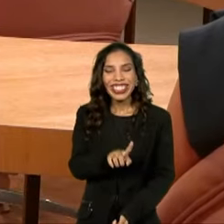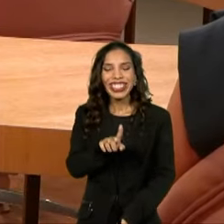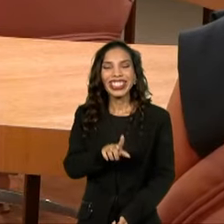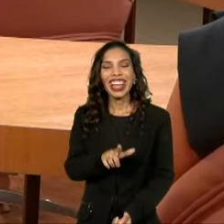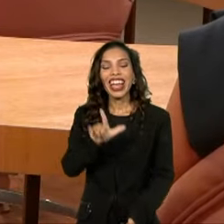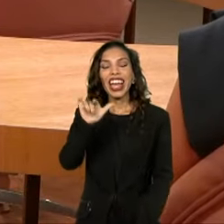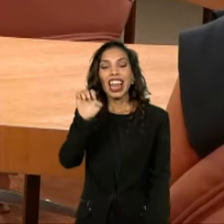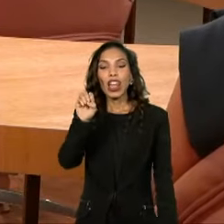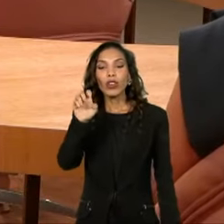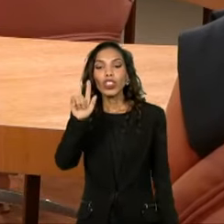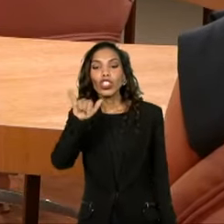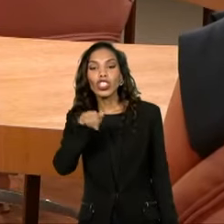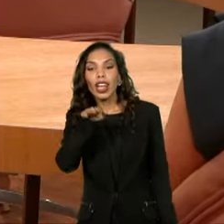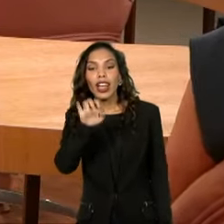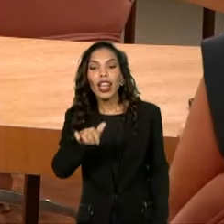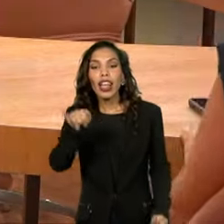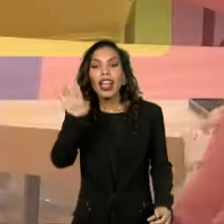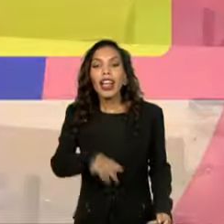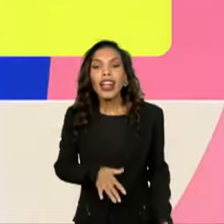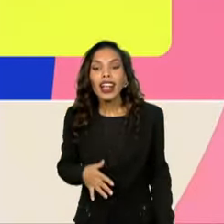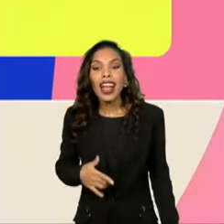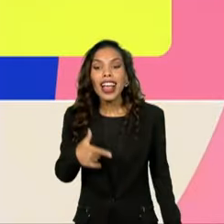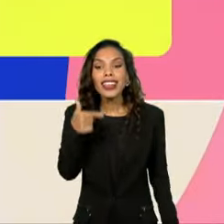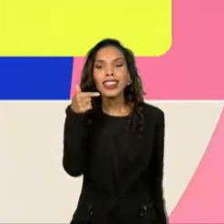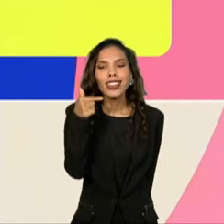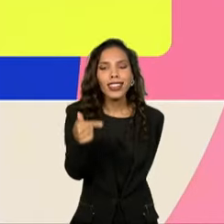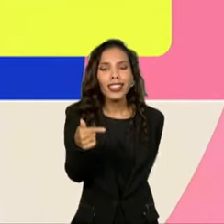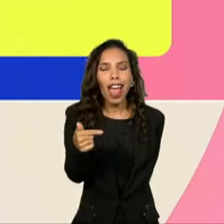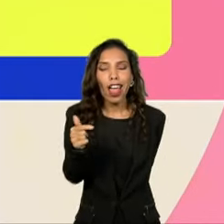Paulo. Léo Jaime, quem são as sete